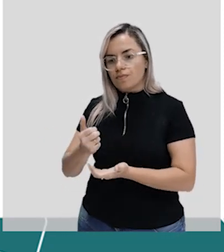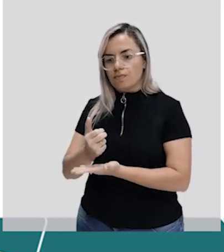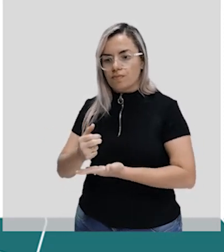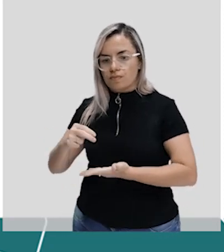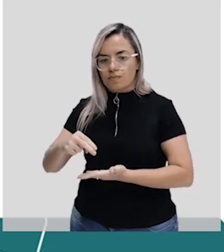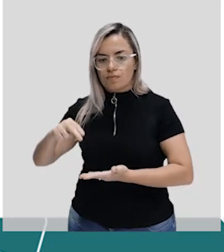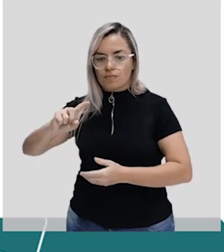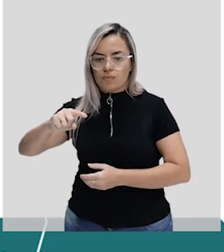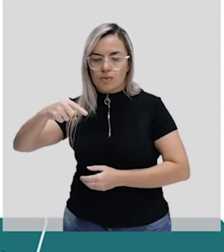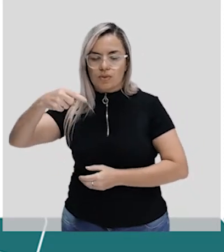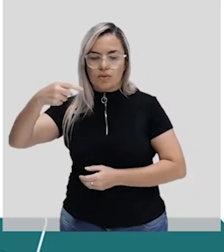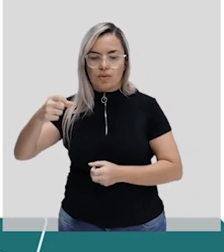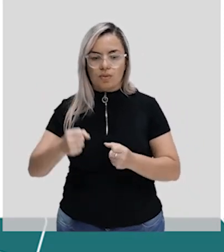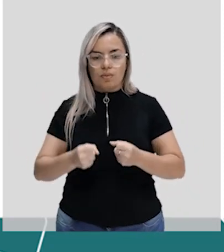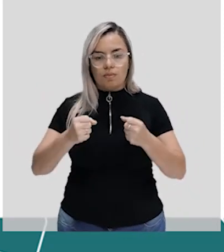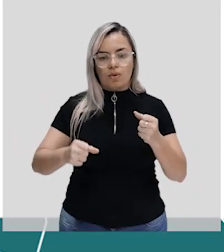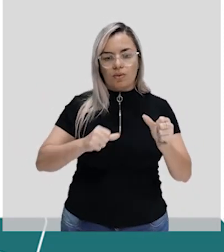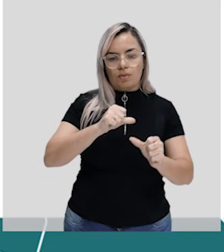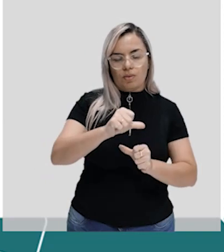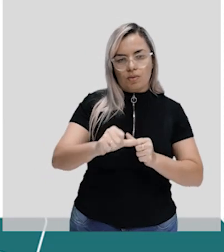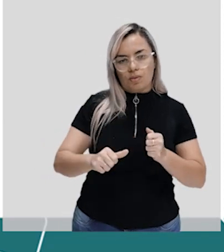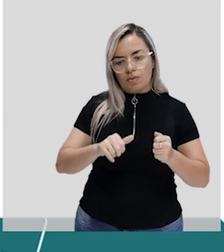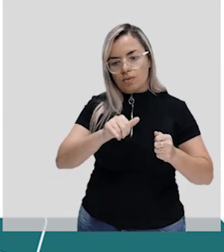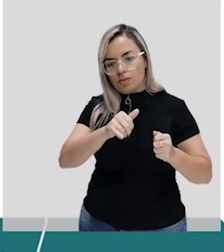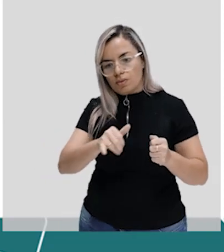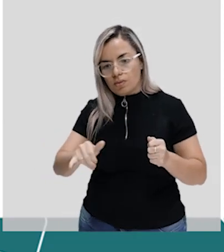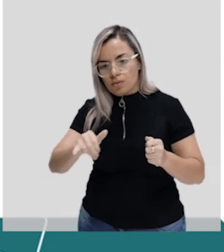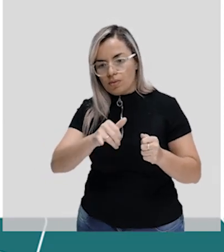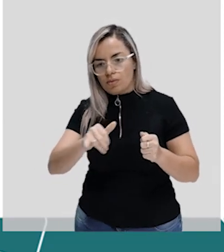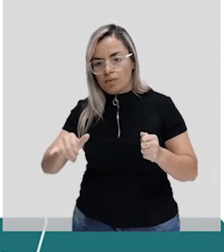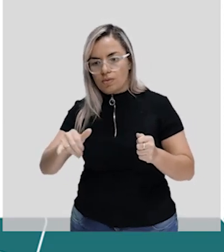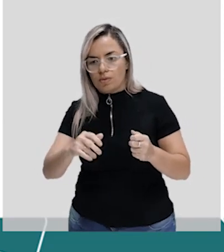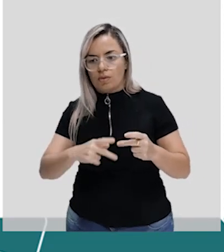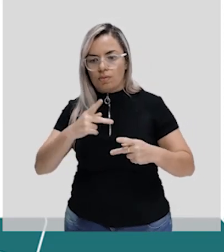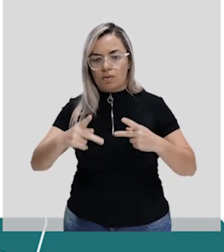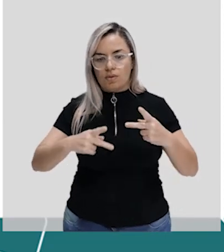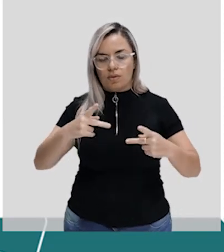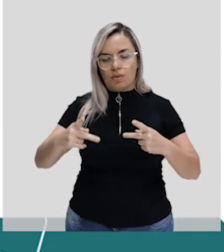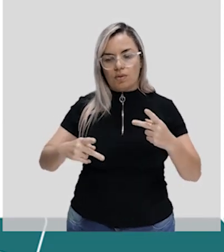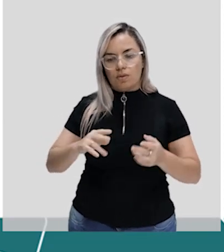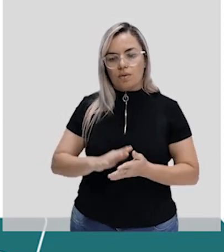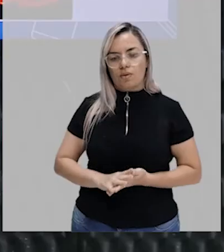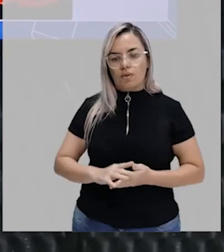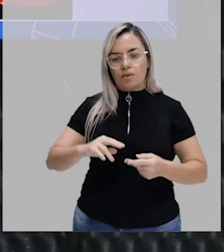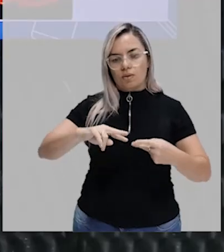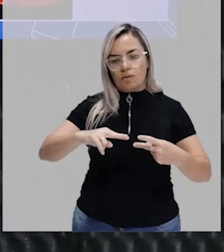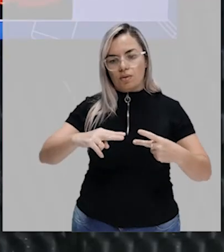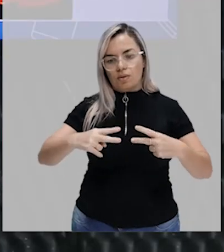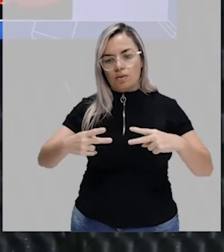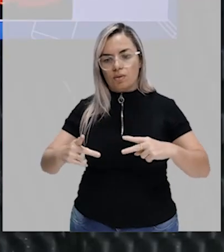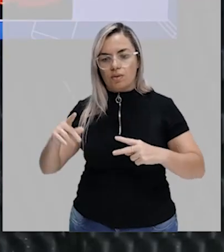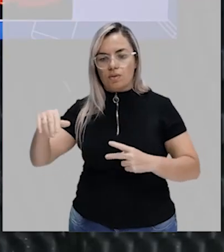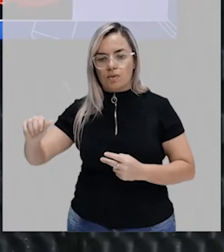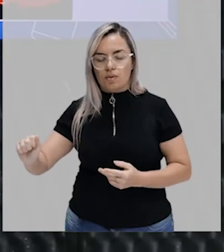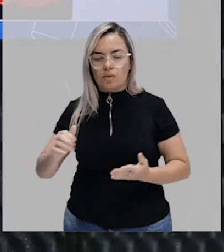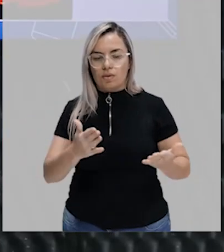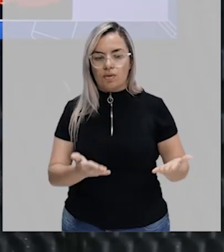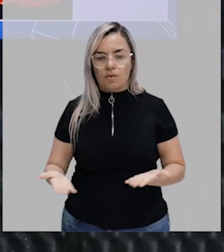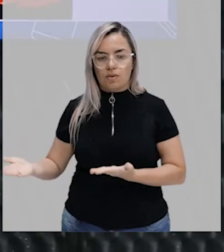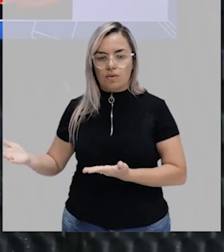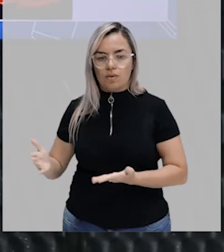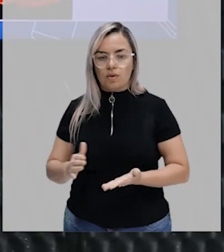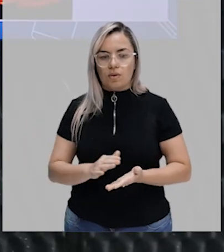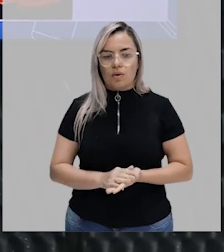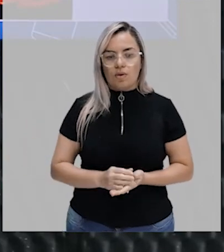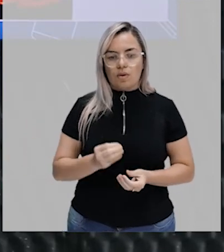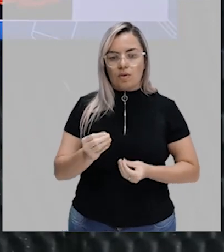pode alterar um aminoácido constituinte da proteína que é codificada pelo gene. Vou colocar um exemplo aqui para vocês da anemia